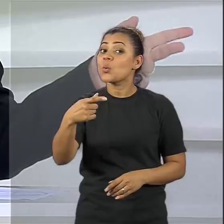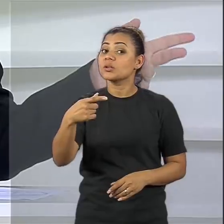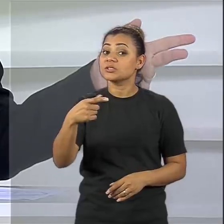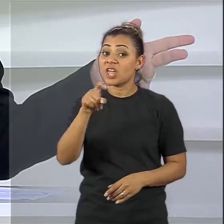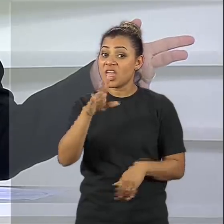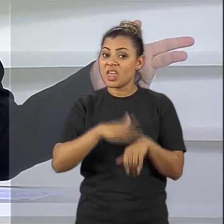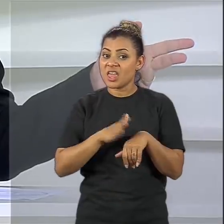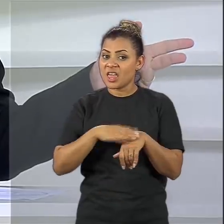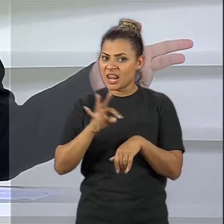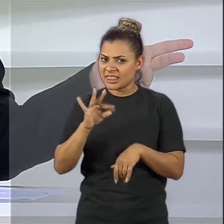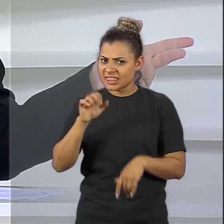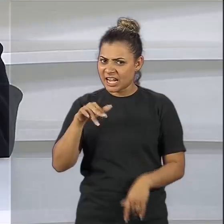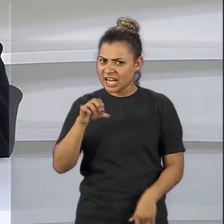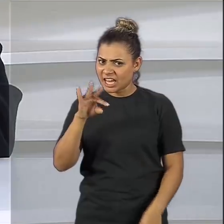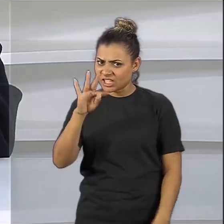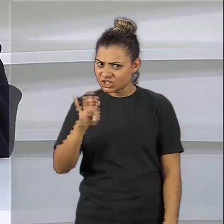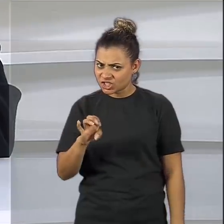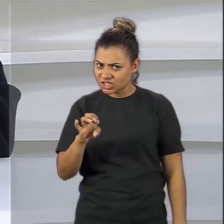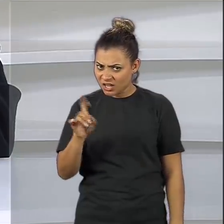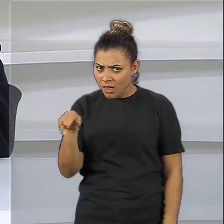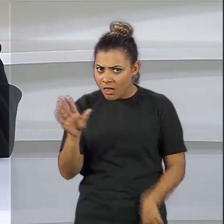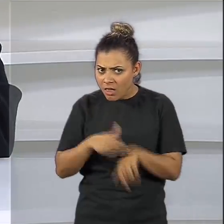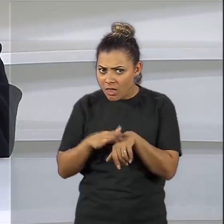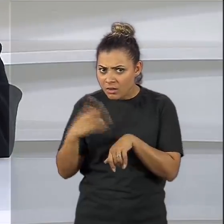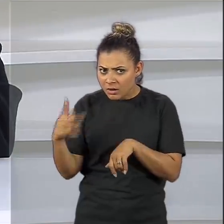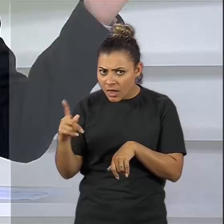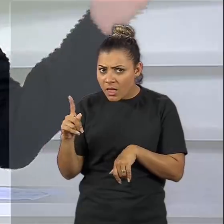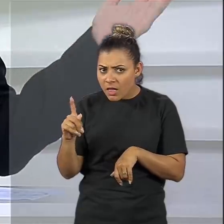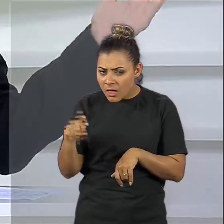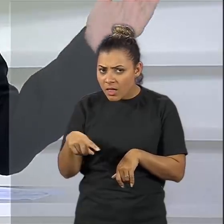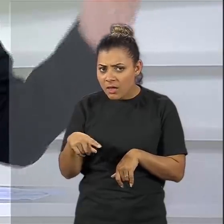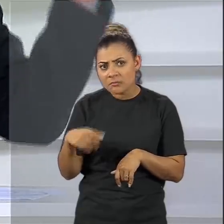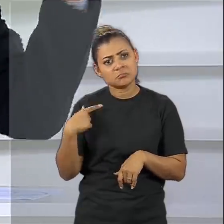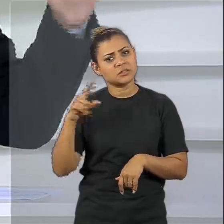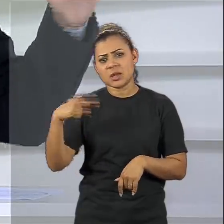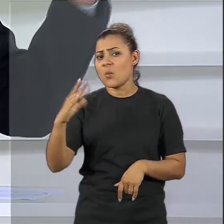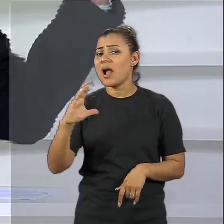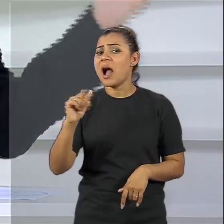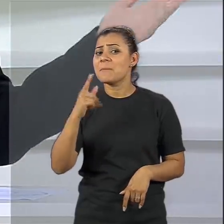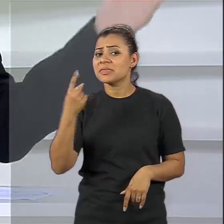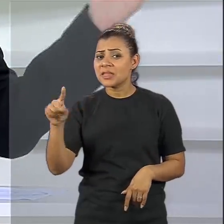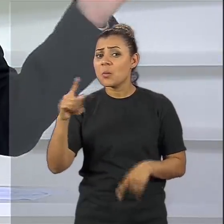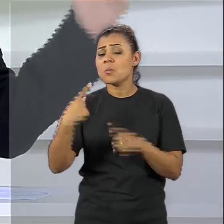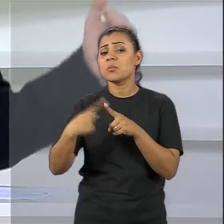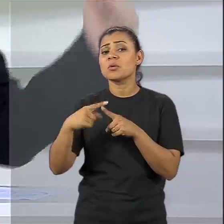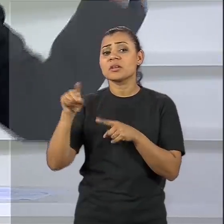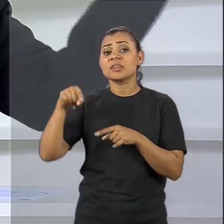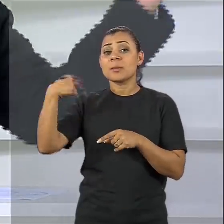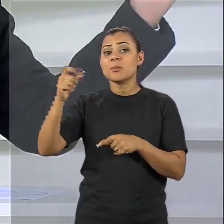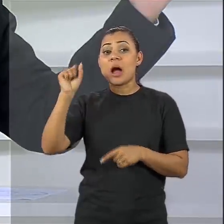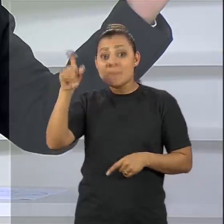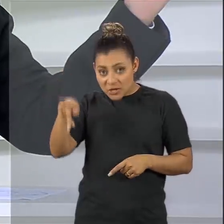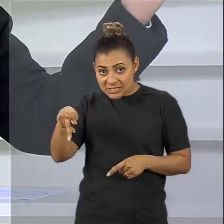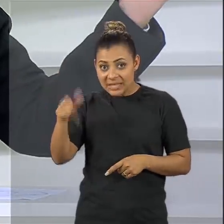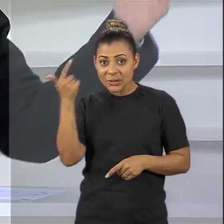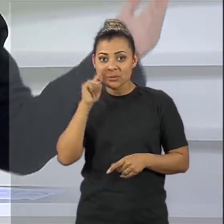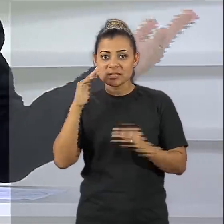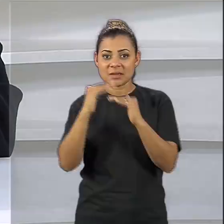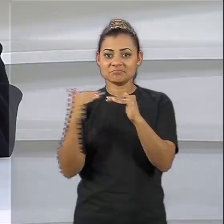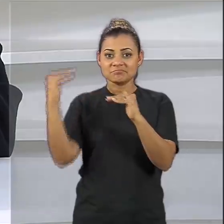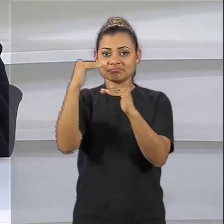o quê? Segundo-tenente? Eu nem sei o que ele era, mas... Antes de capitão, ele foi capitão porque ele, quando é reformado, ele ganha um posto